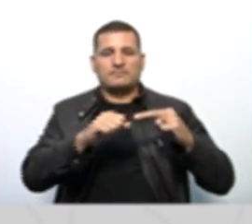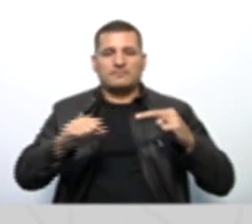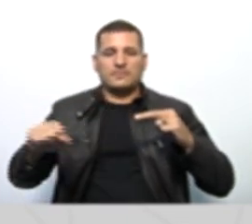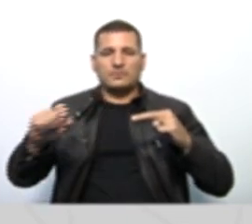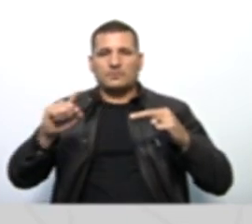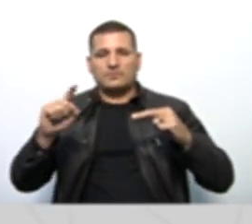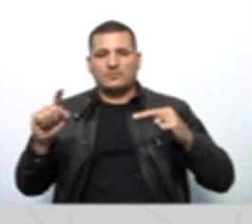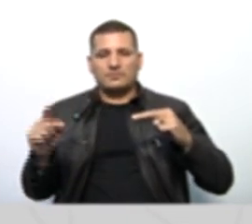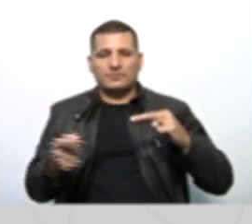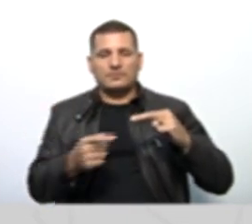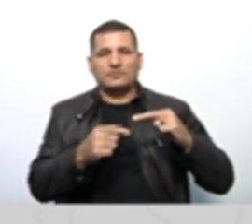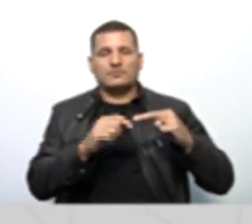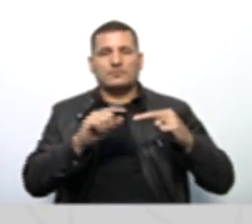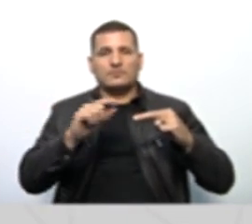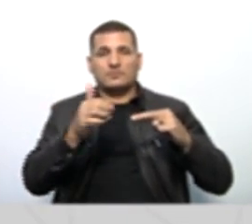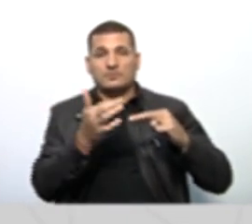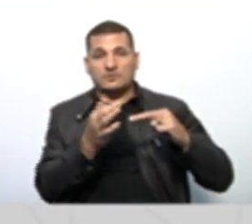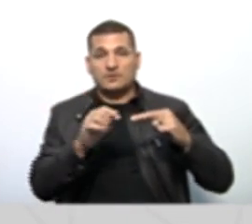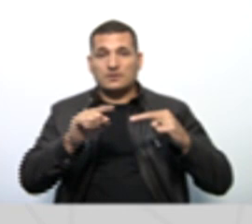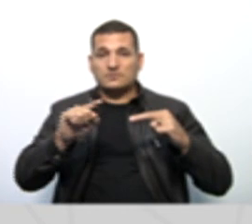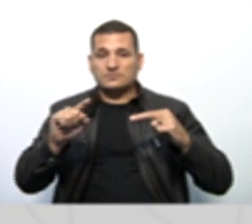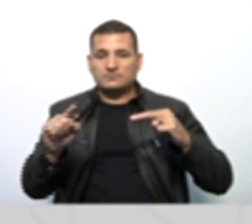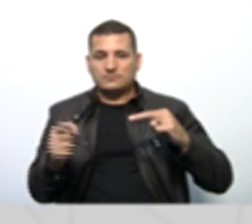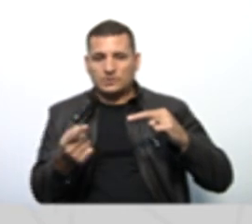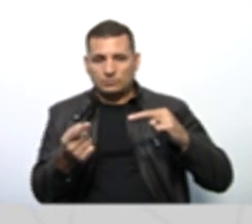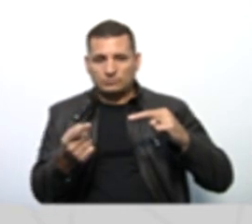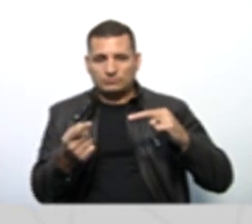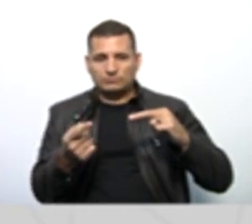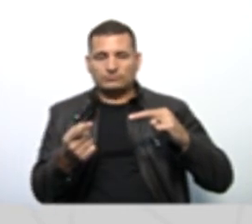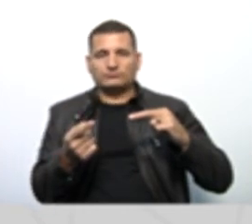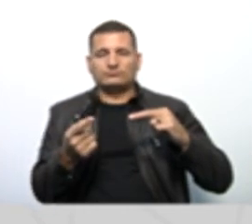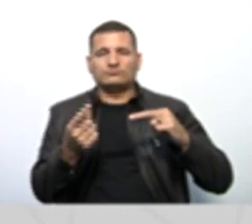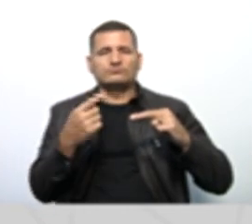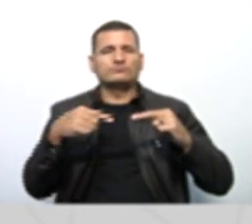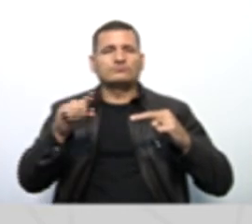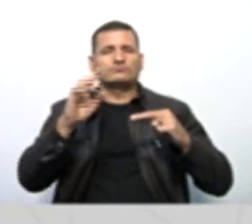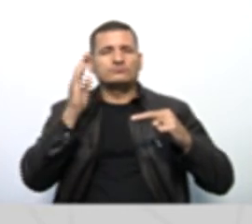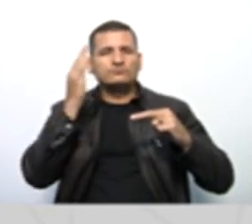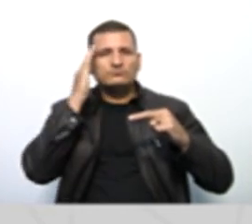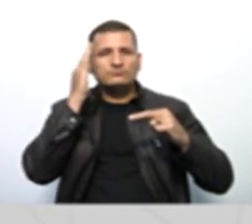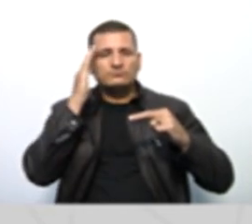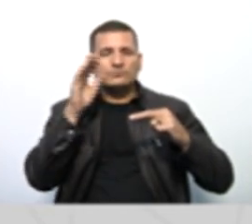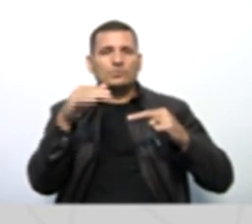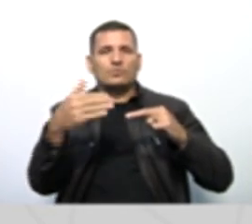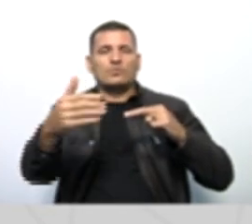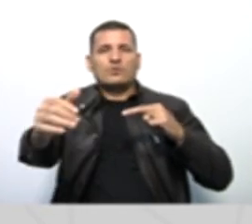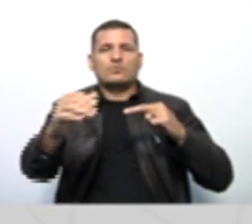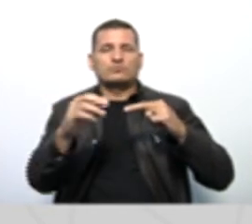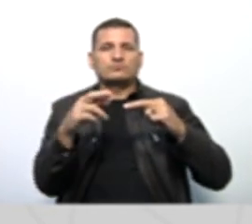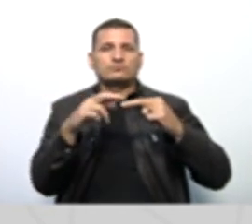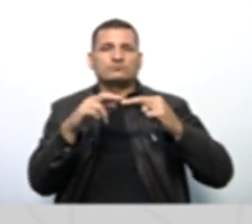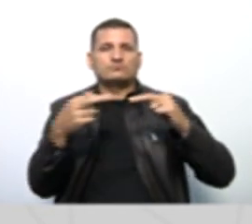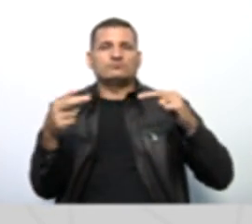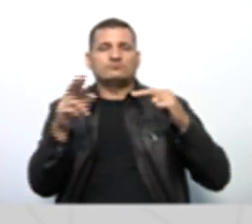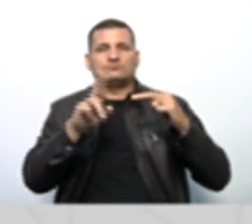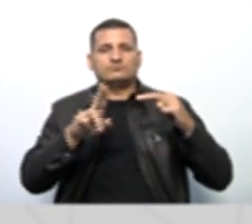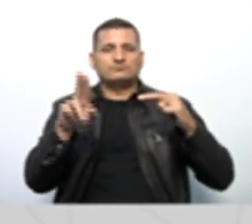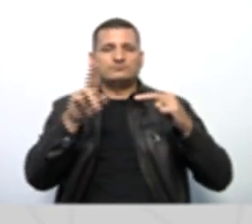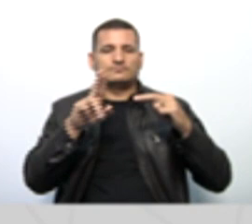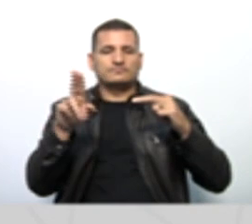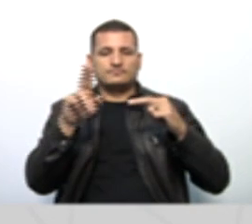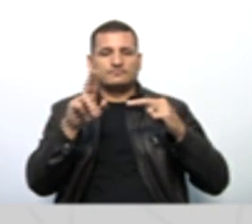personagens vamos destacar isso daqui porque nós vamos entender qual cabo nós temos que utilizar para poder